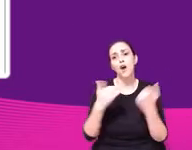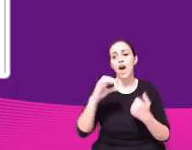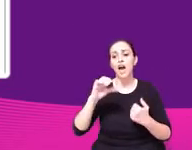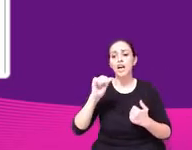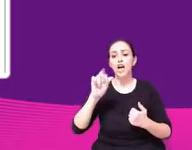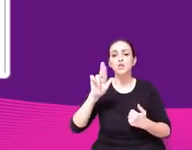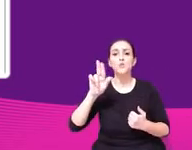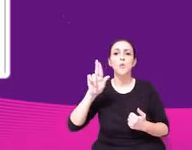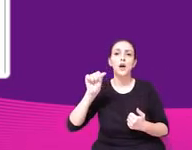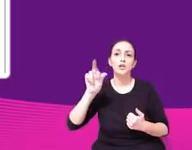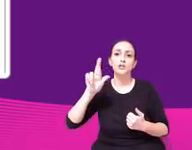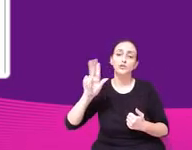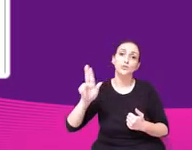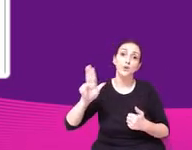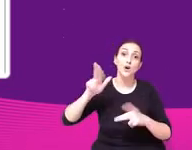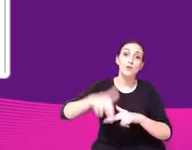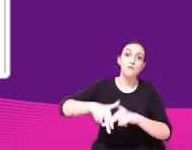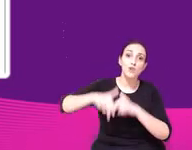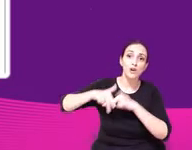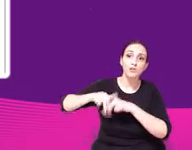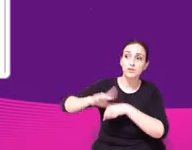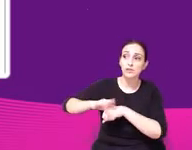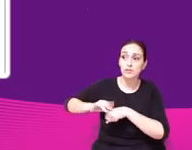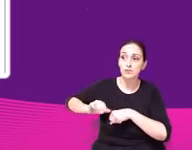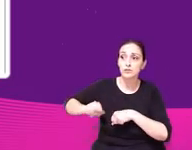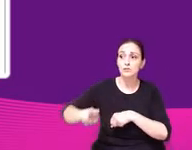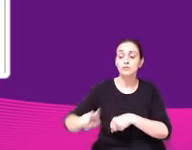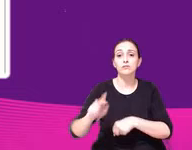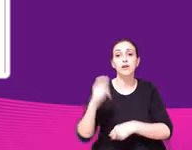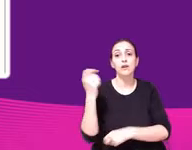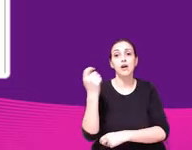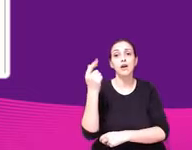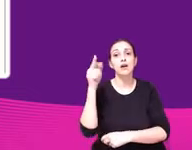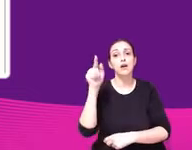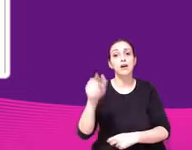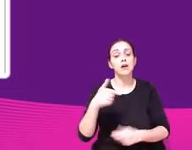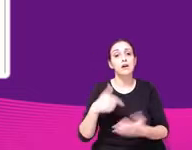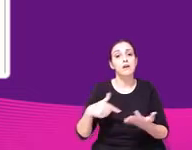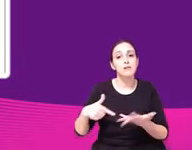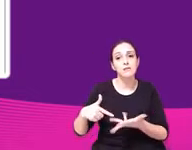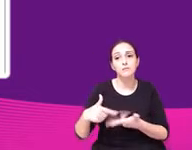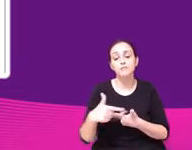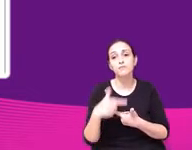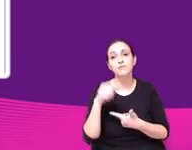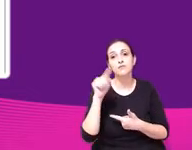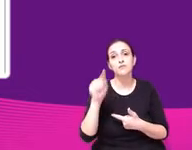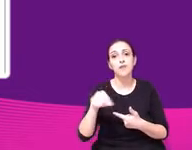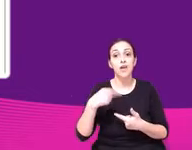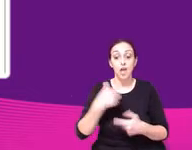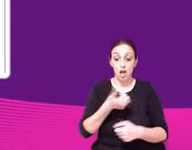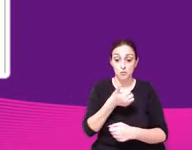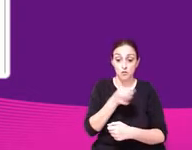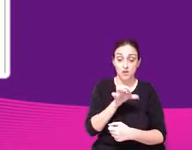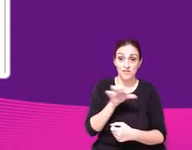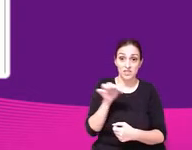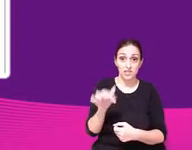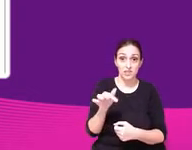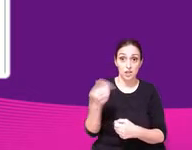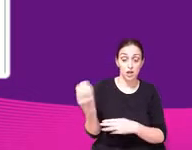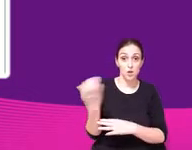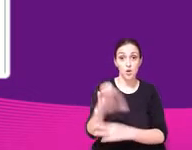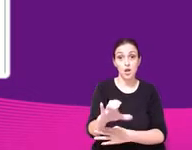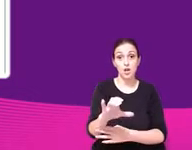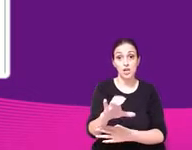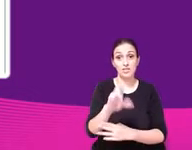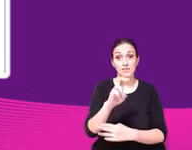da água por uma alga. Um grupo de pacientes renais crônicos, em 97, colocou 53 cruzes